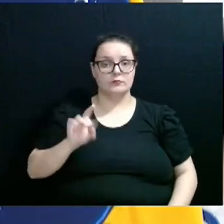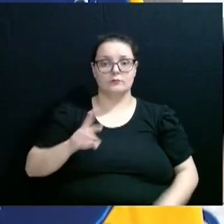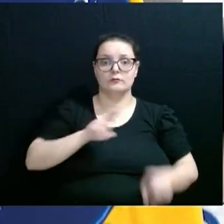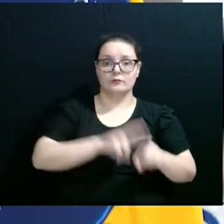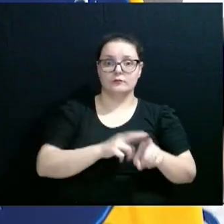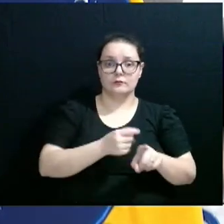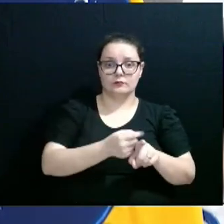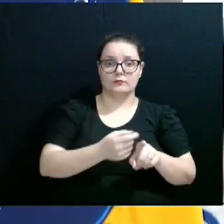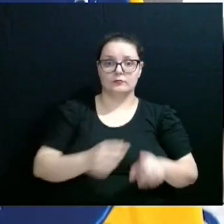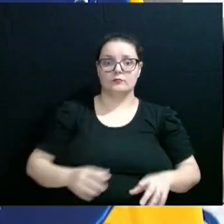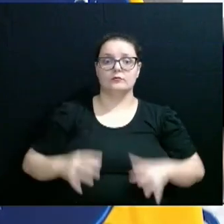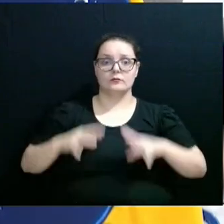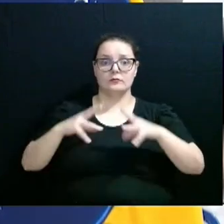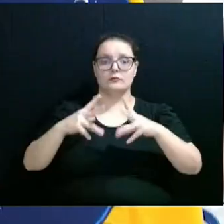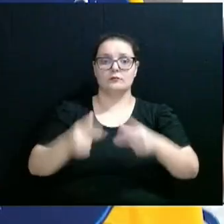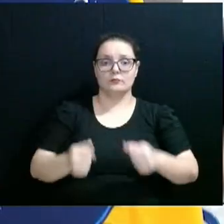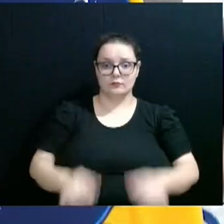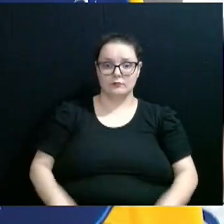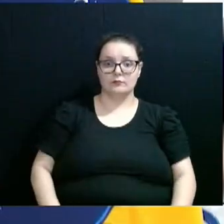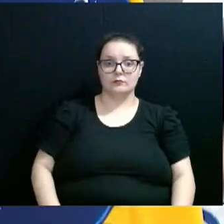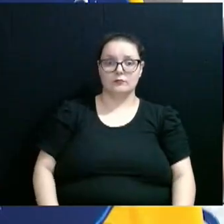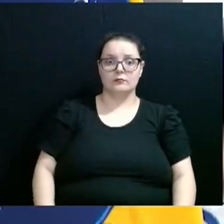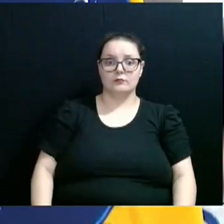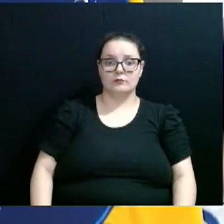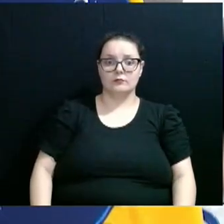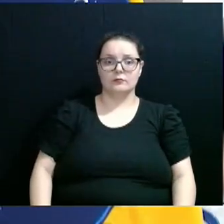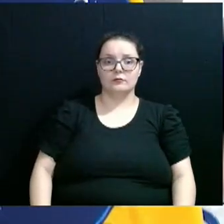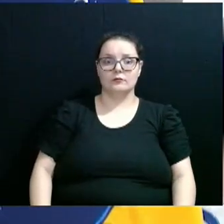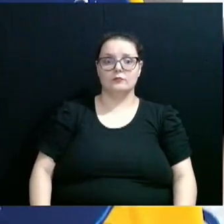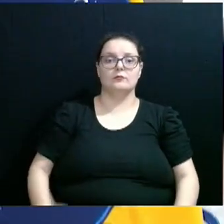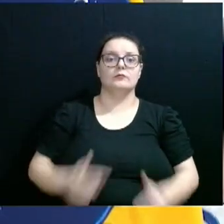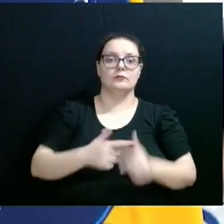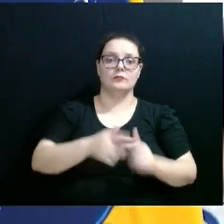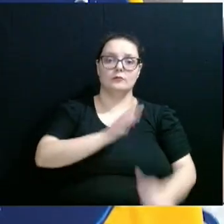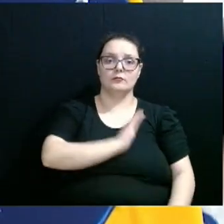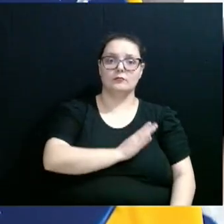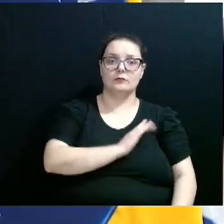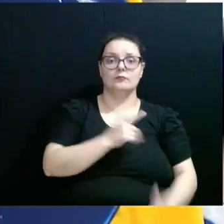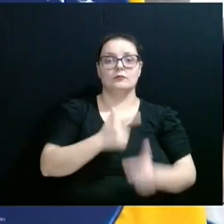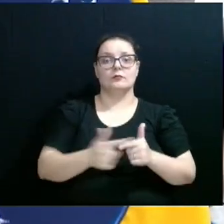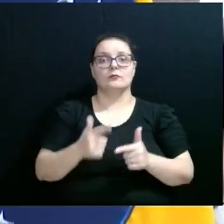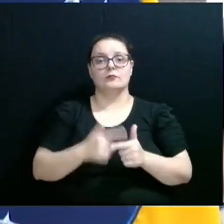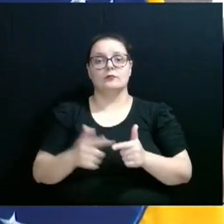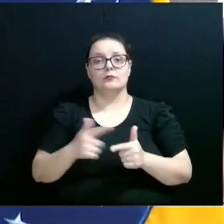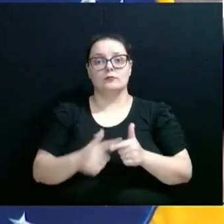saúde como um todo. Né, problemas cardíacos, problemas